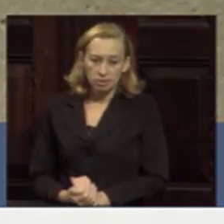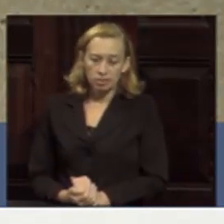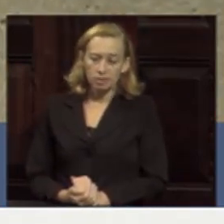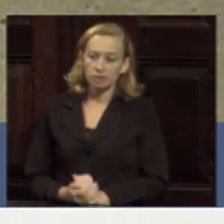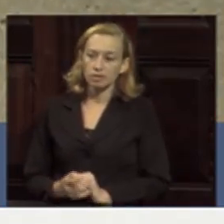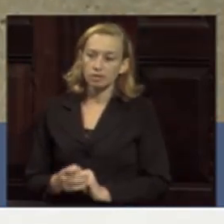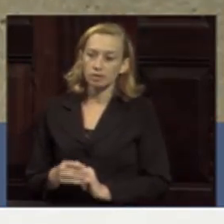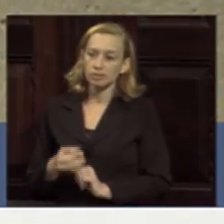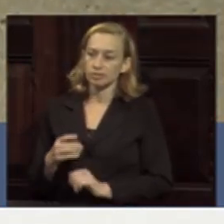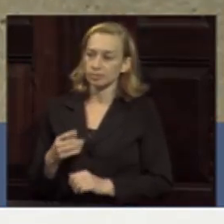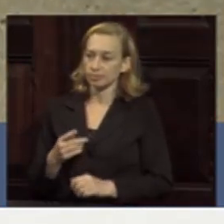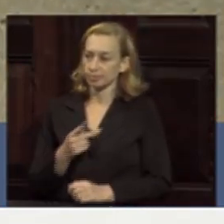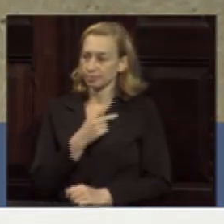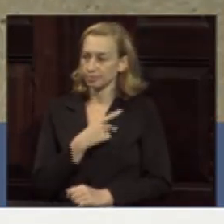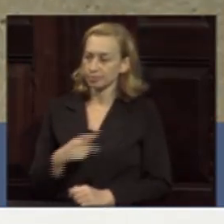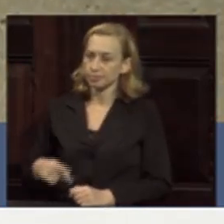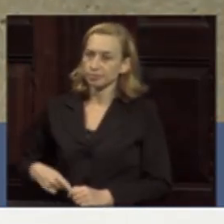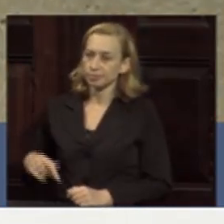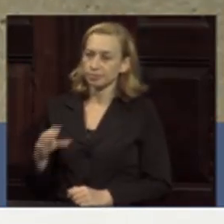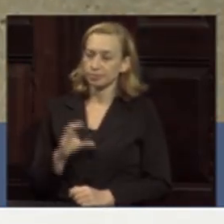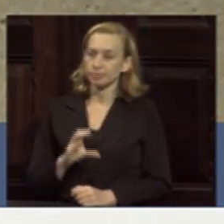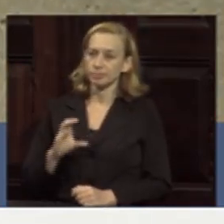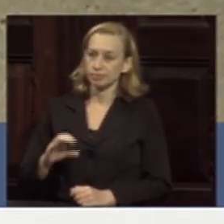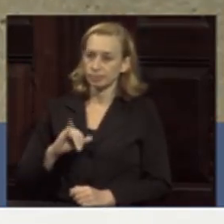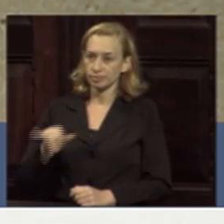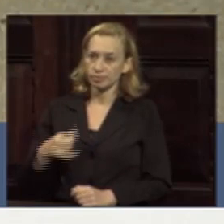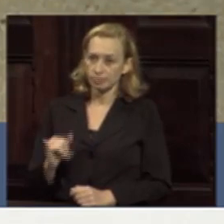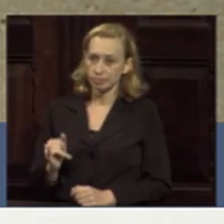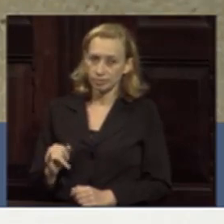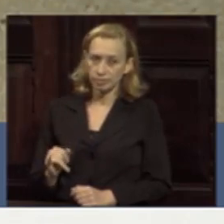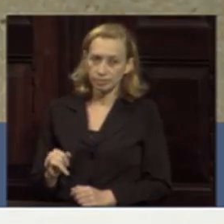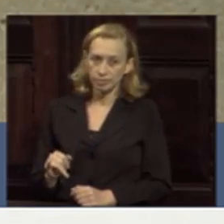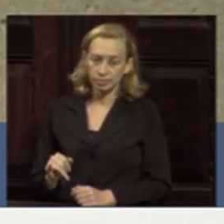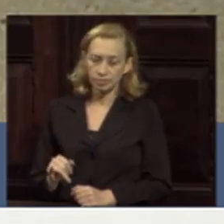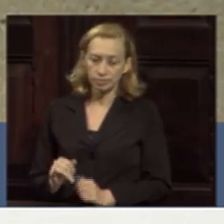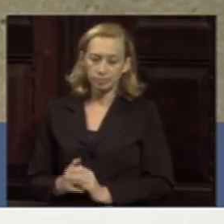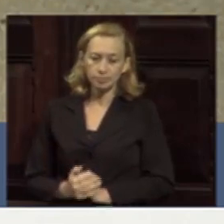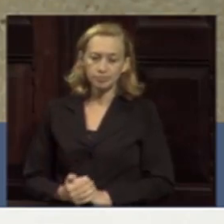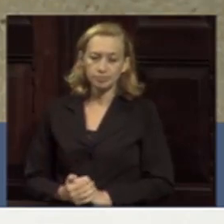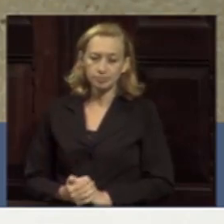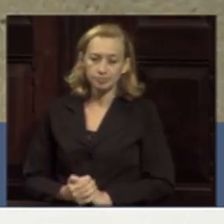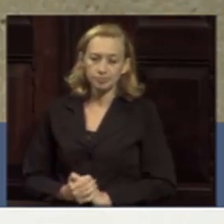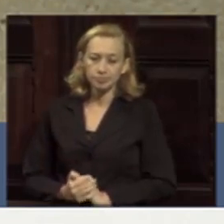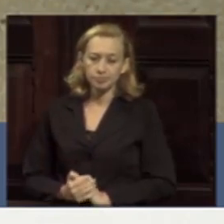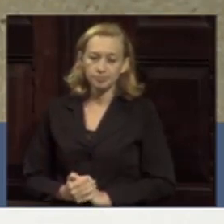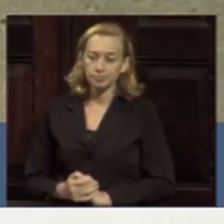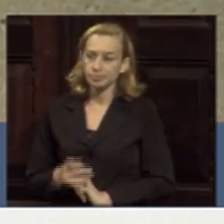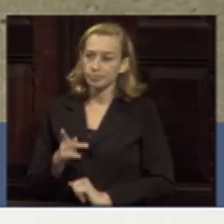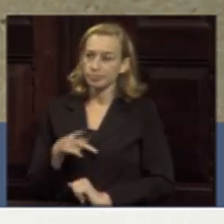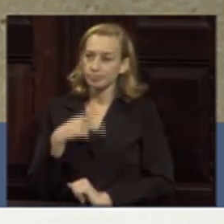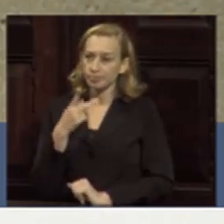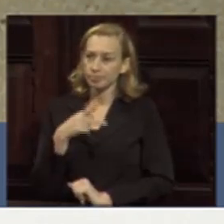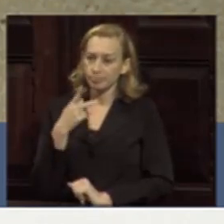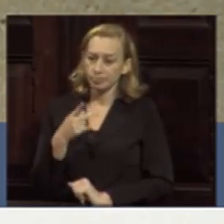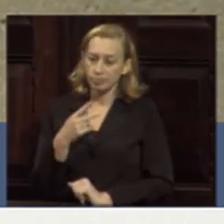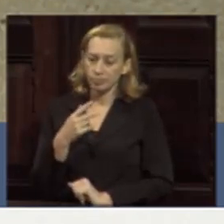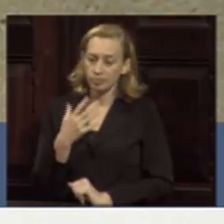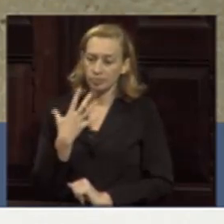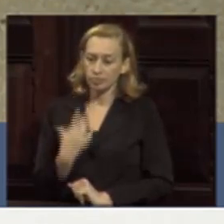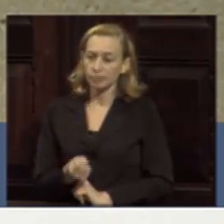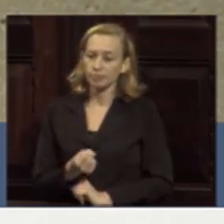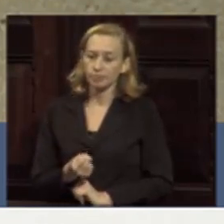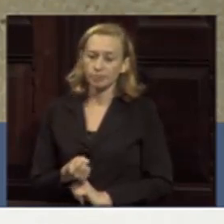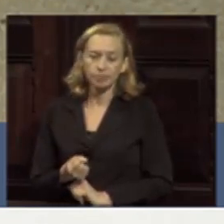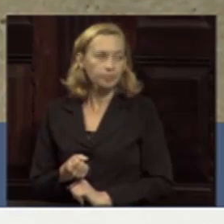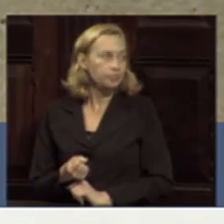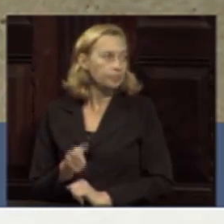CCJ nesse sentido, em relação à subemenda, que nada mais faz do que mencionar uma decisão do STJ.